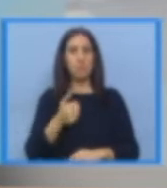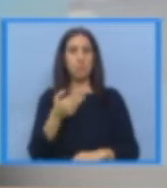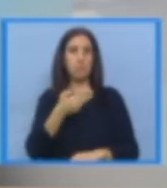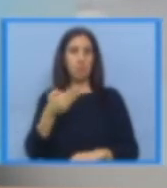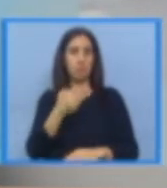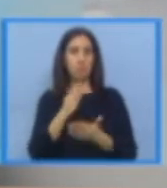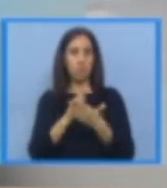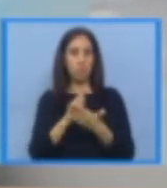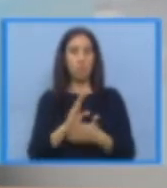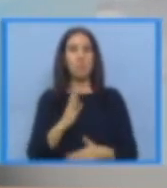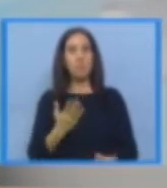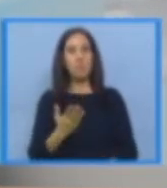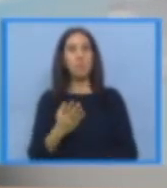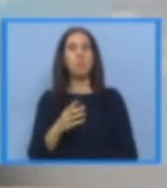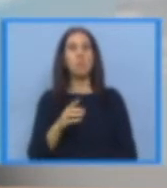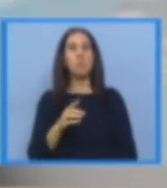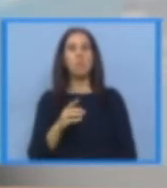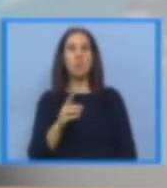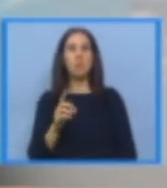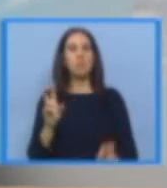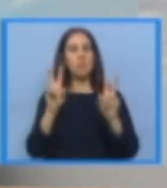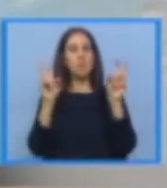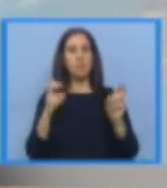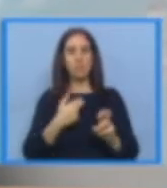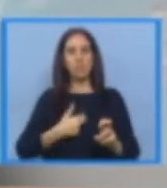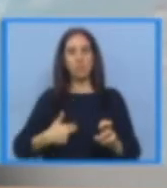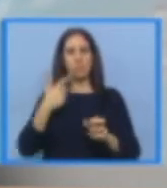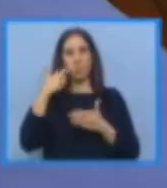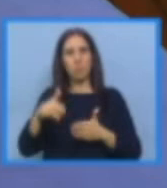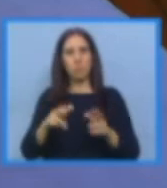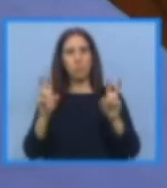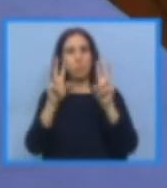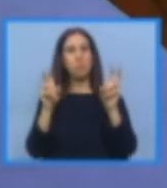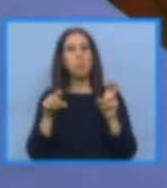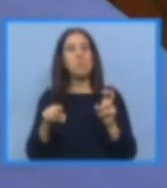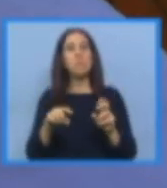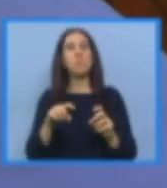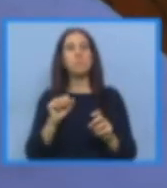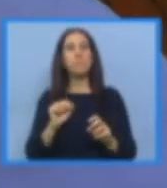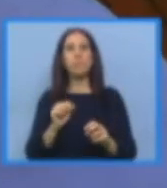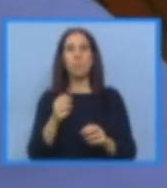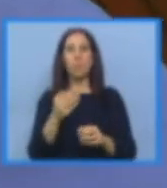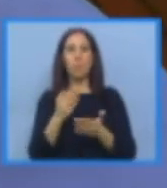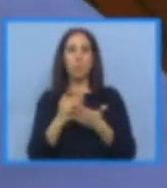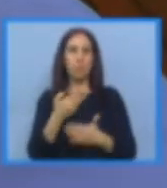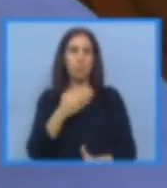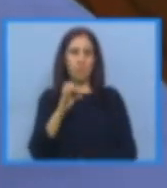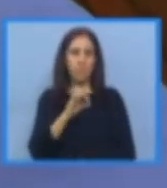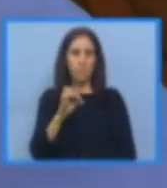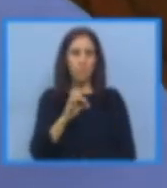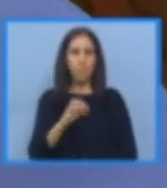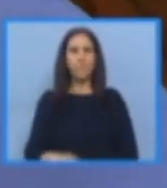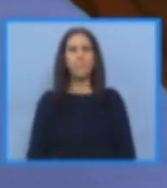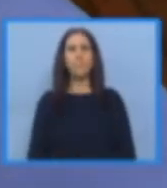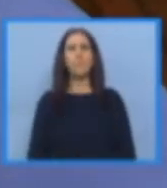ano, e o tema já do cristianismo em caminho é tratado no 8º ano. Porque essa preocupação de falar das várias